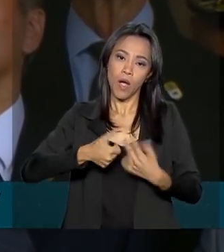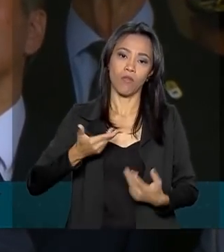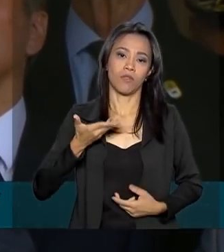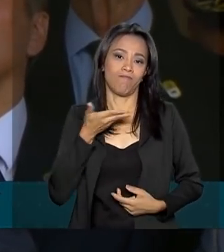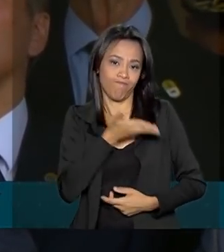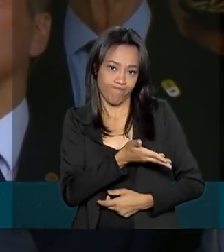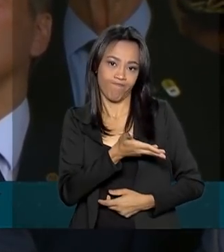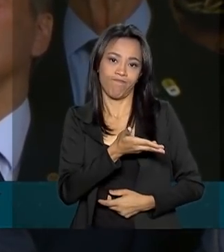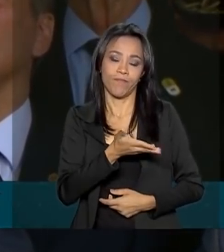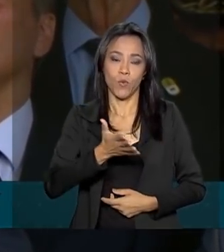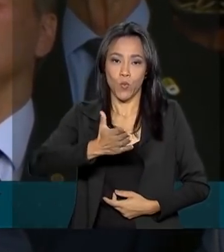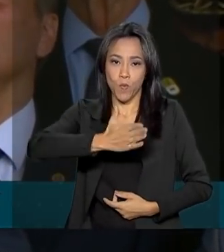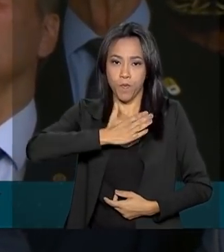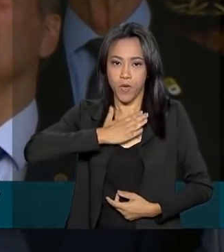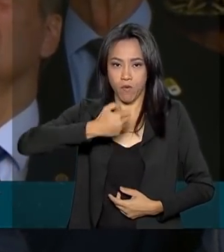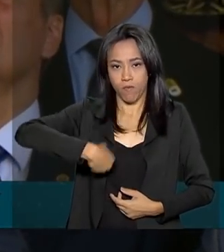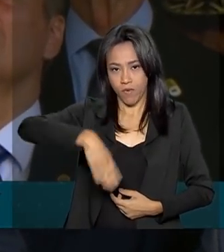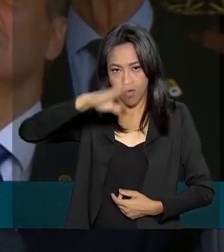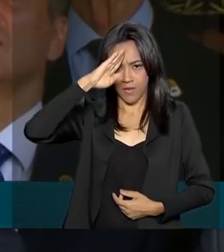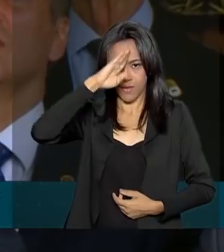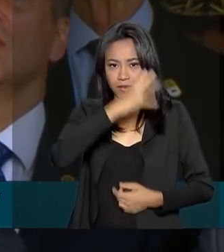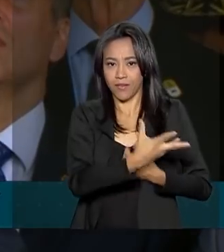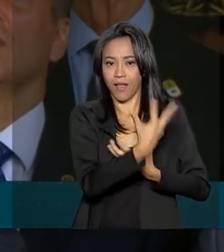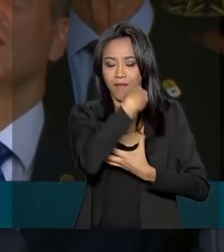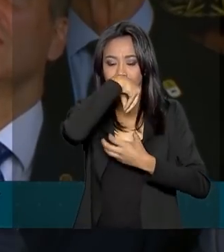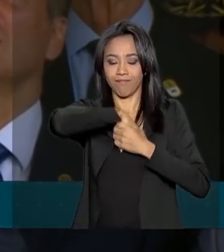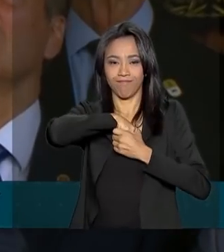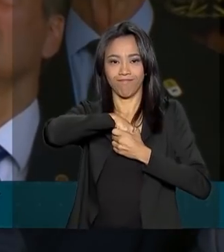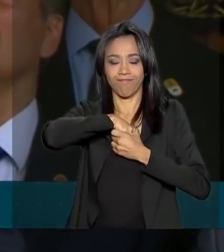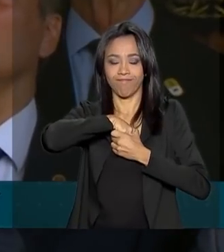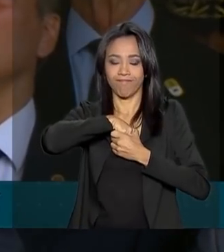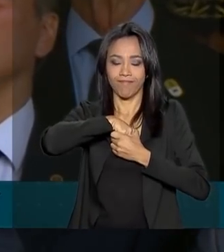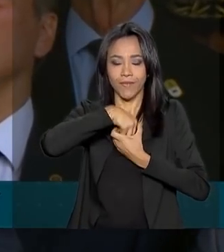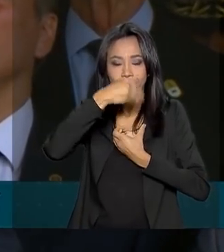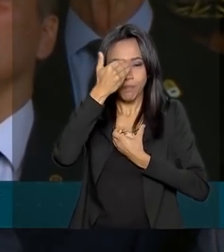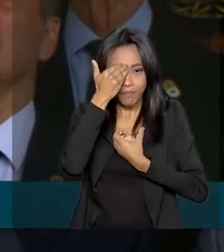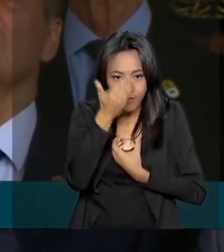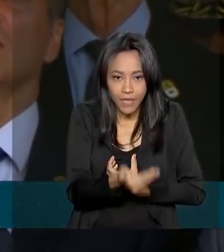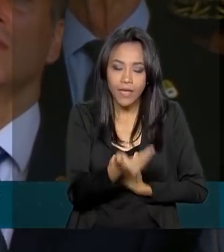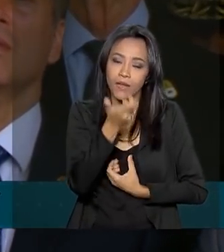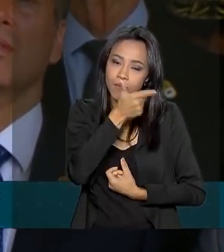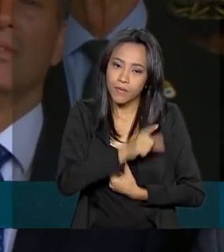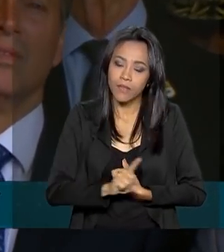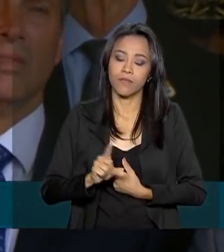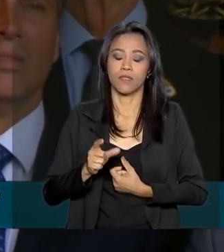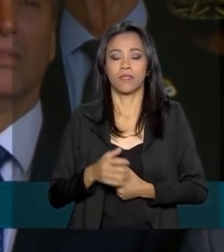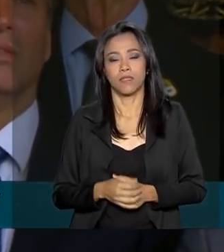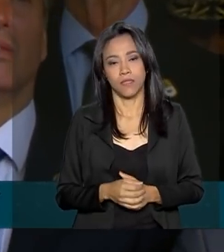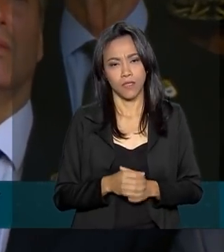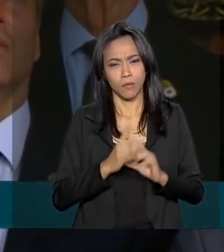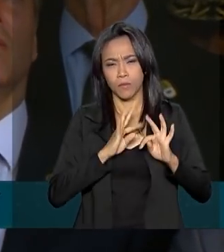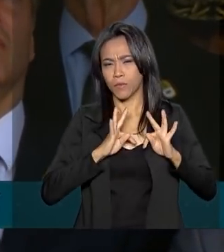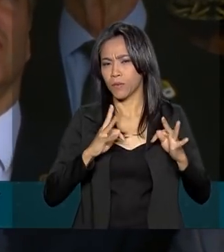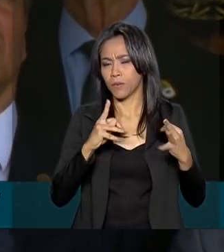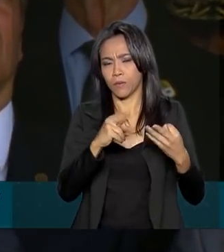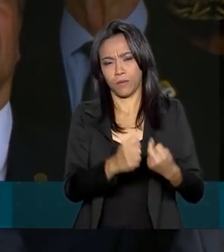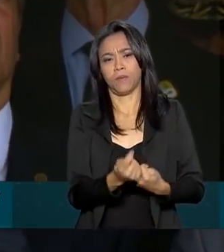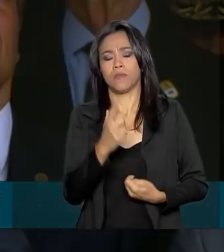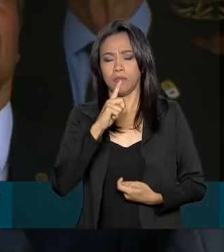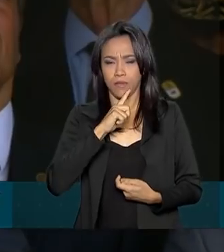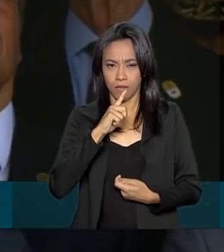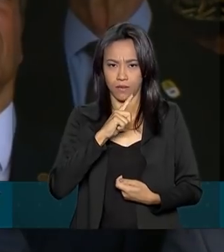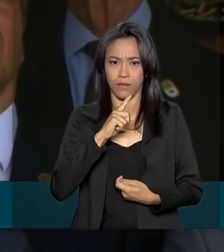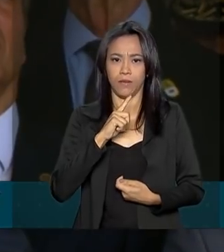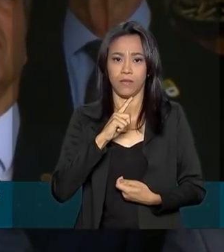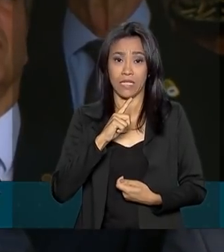O meu Exército está dentro de mim. Meu muito obrigado mais uma vez por tudo que tenho.